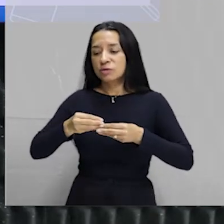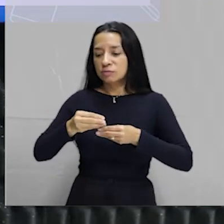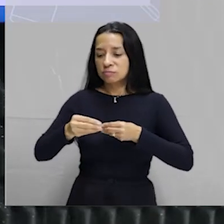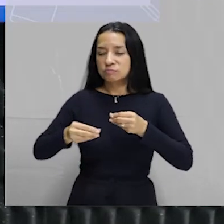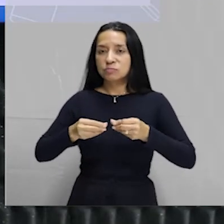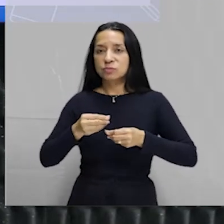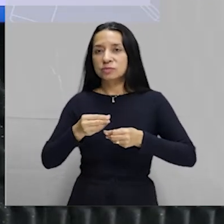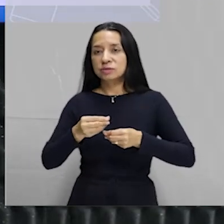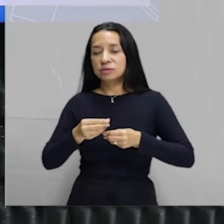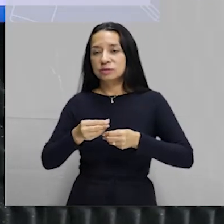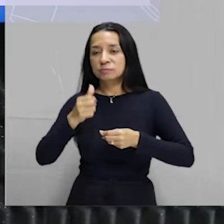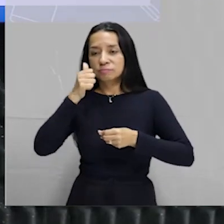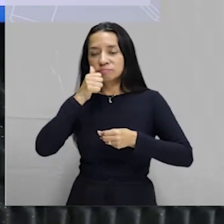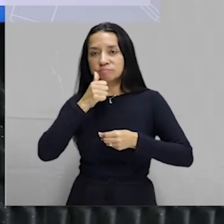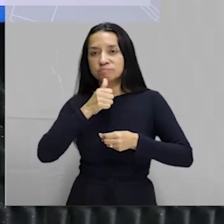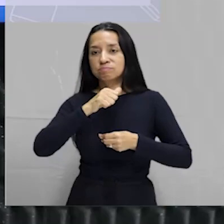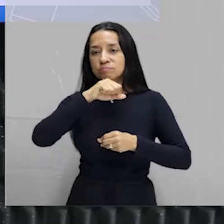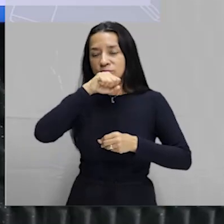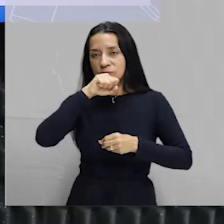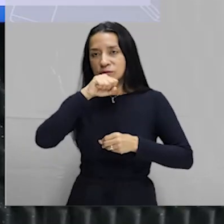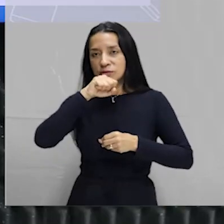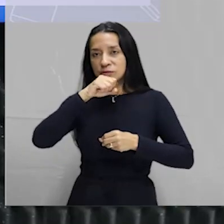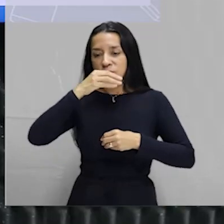mãe sejam